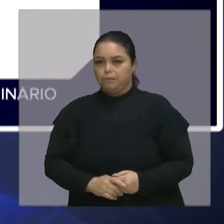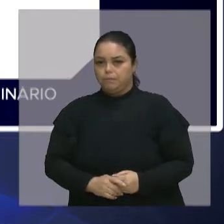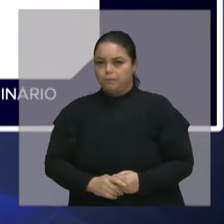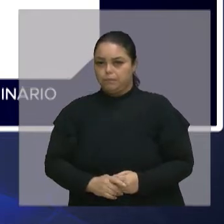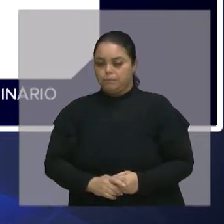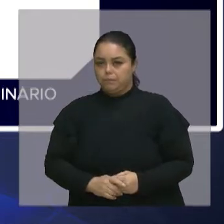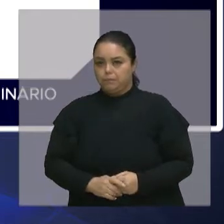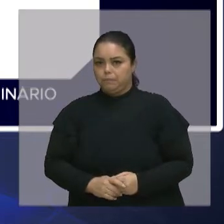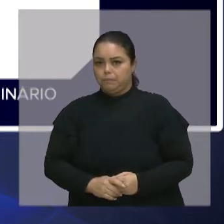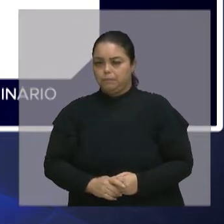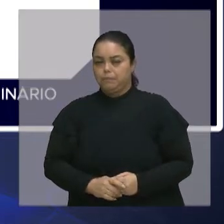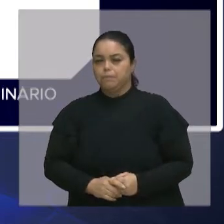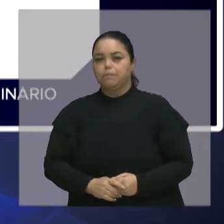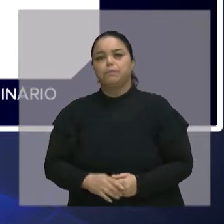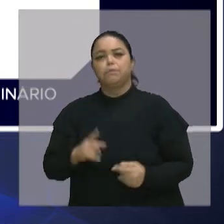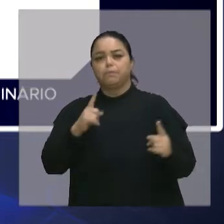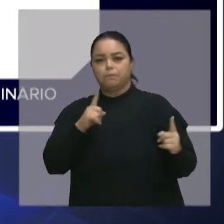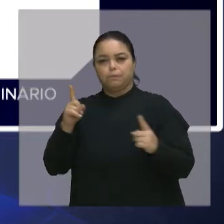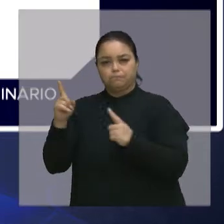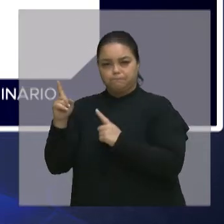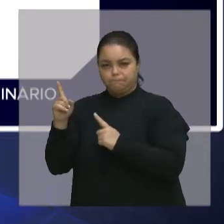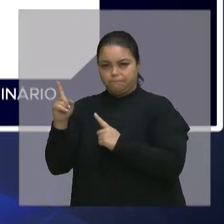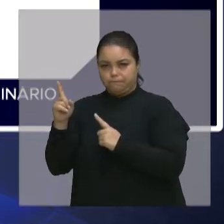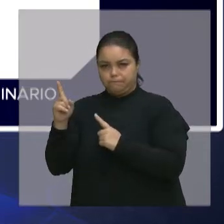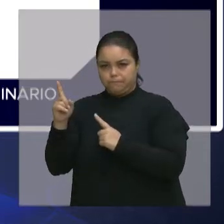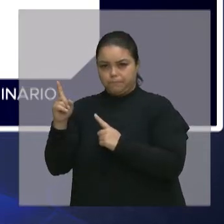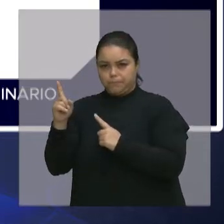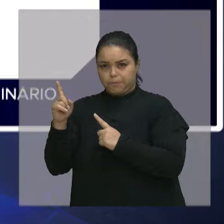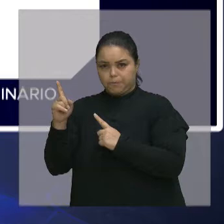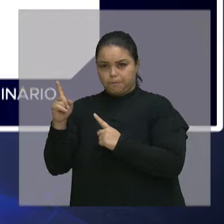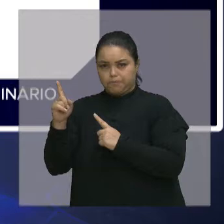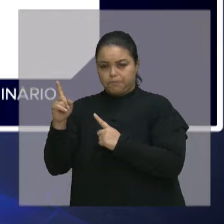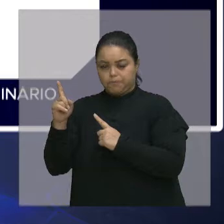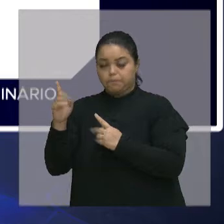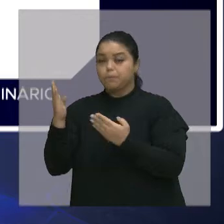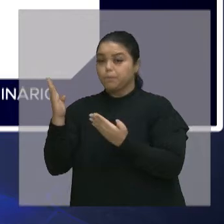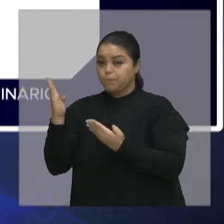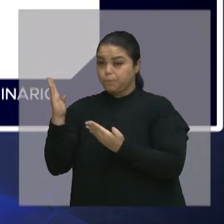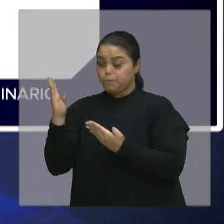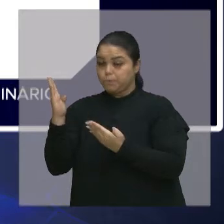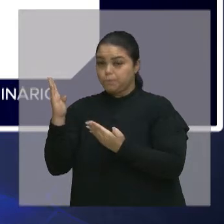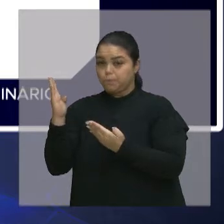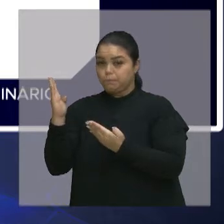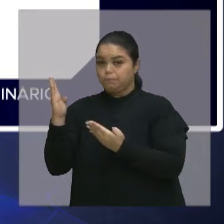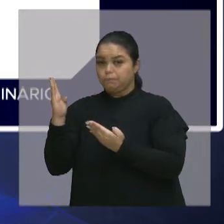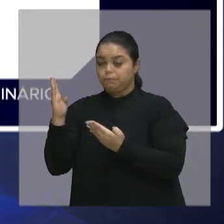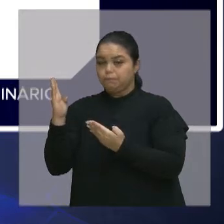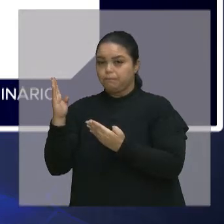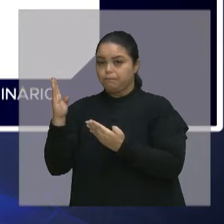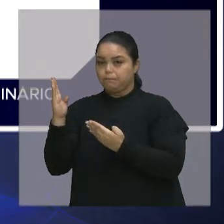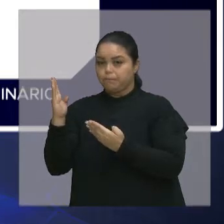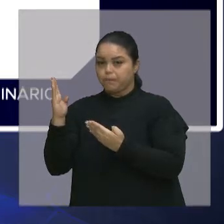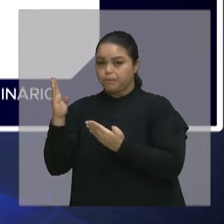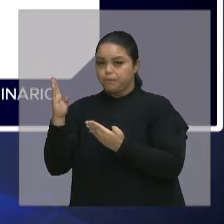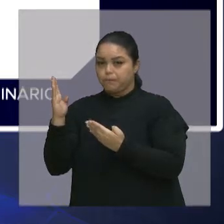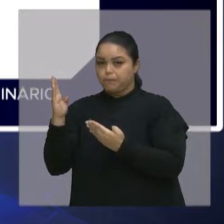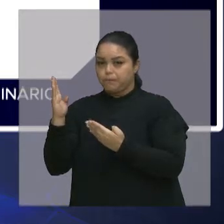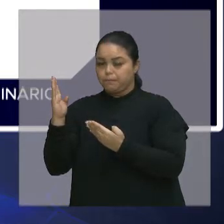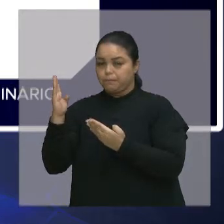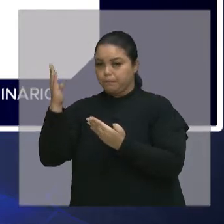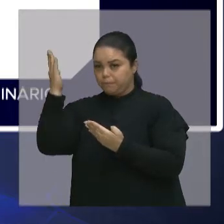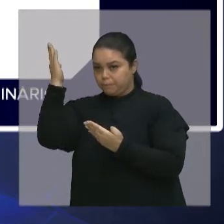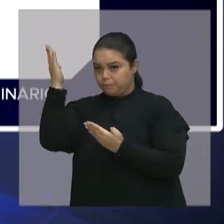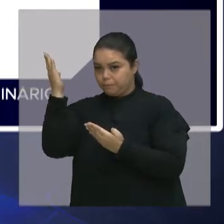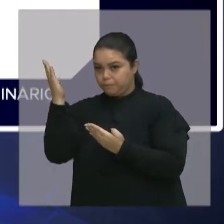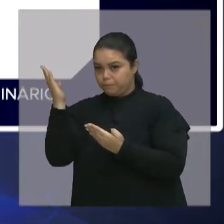número 643, de 23 de abril de 2021, que autoriza o município a conceder,